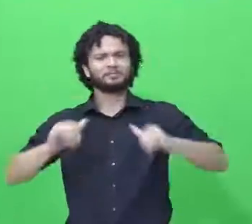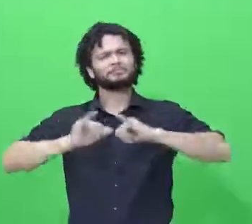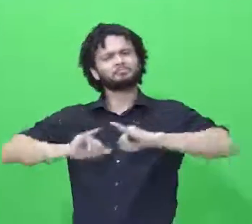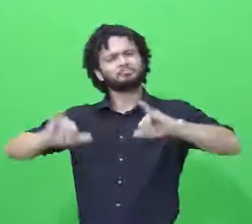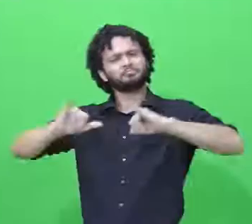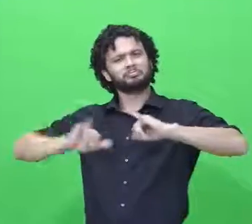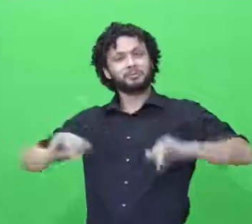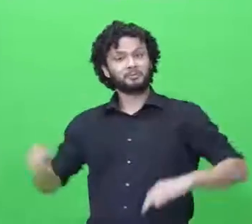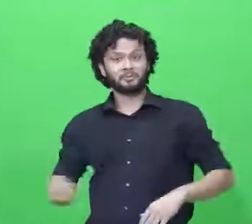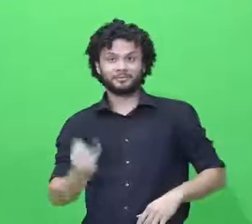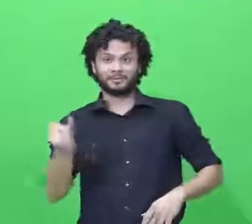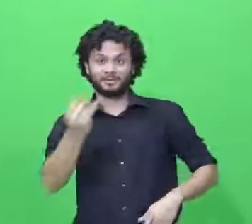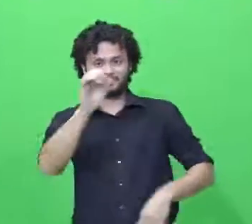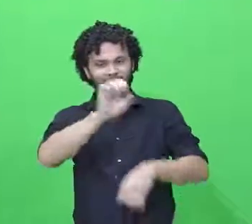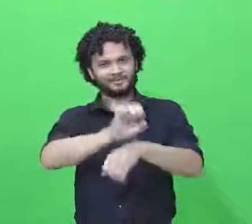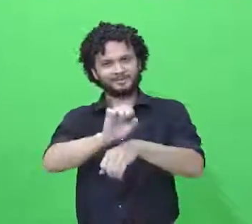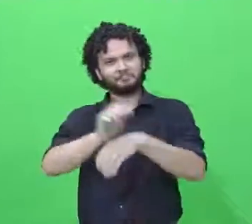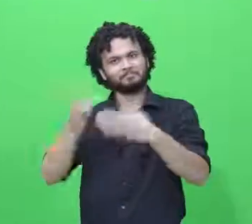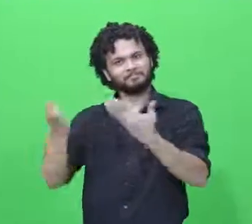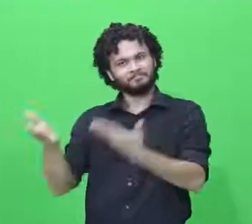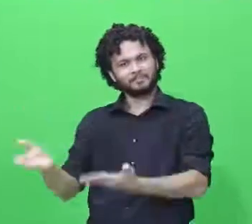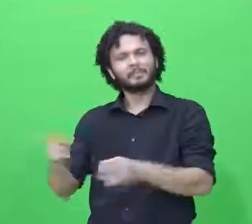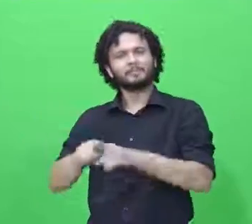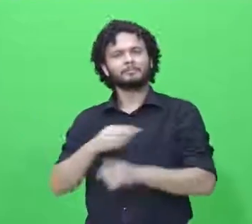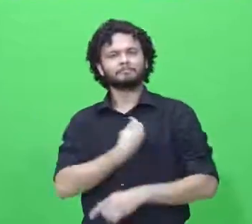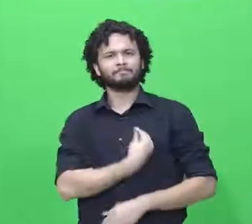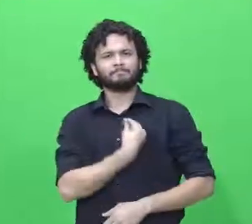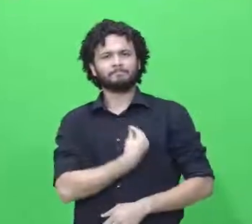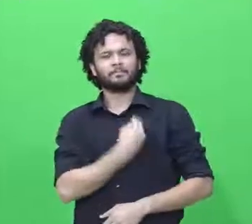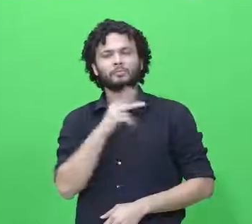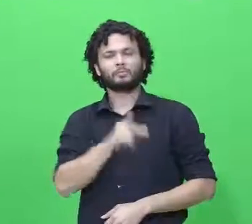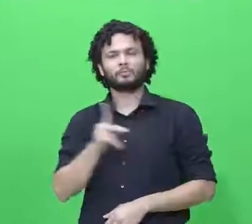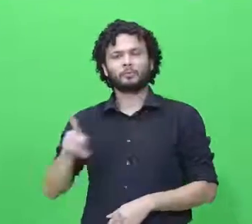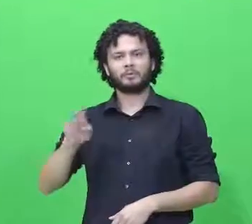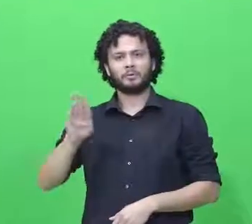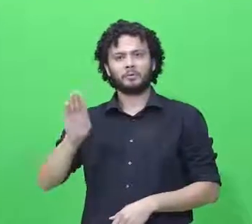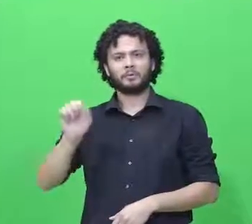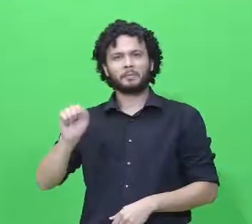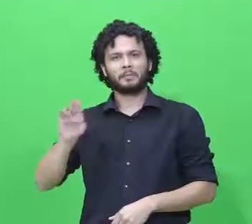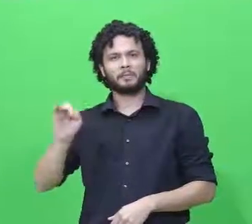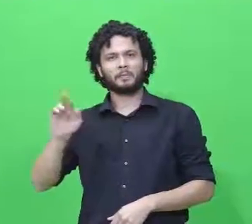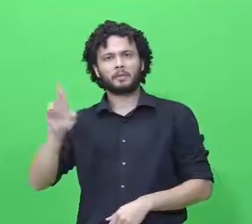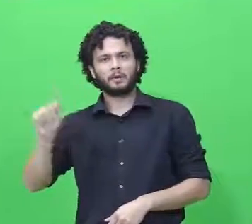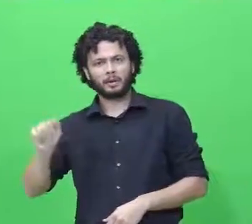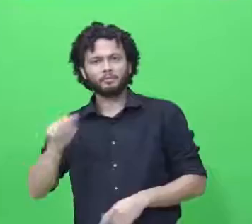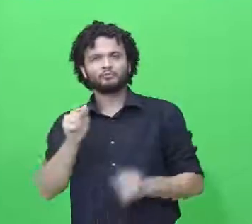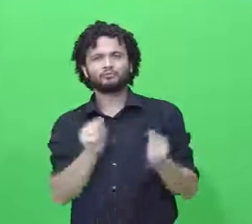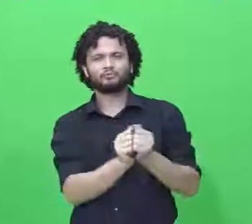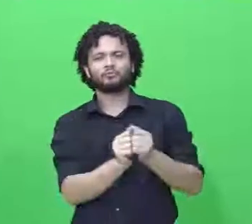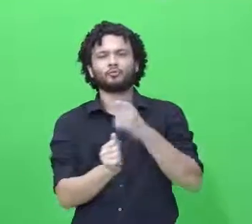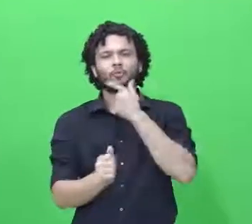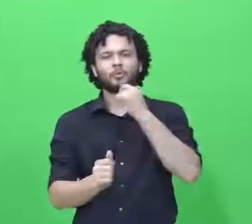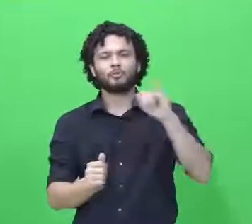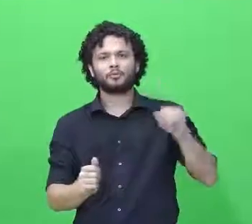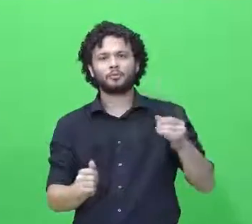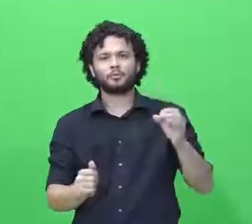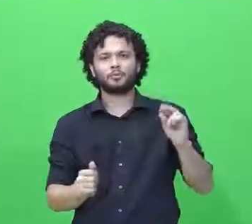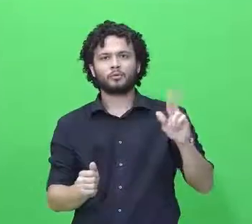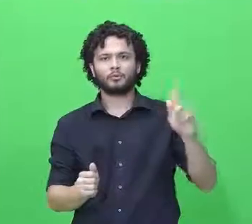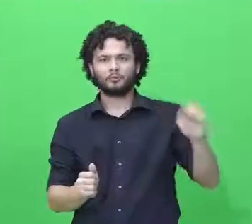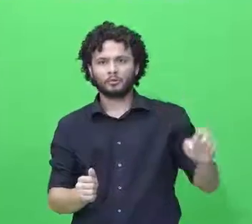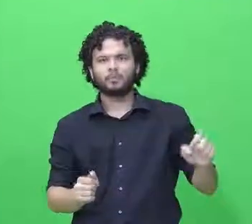importantes para o nosso estado. Estamos com a presença da professora Bárbara aqui, com todos os alunos, junto com o professor Jorge,